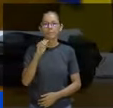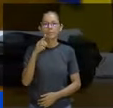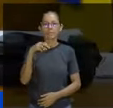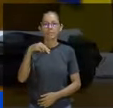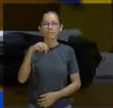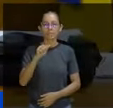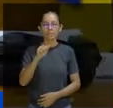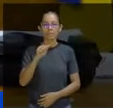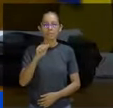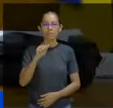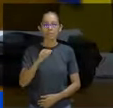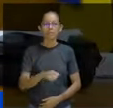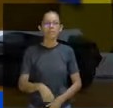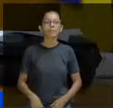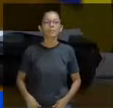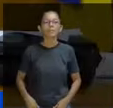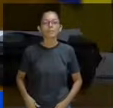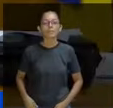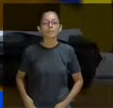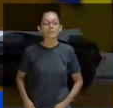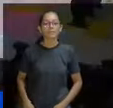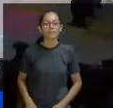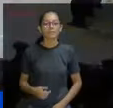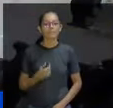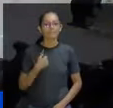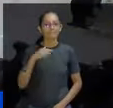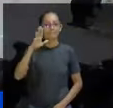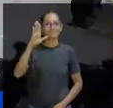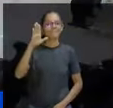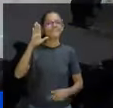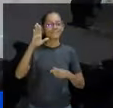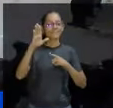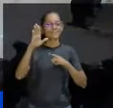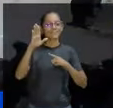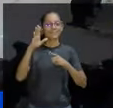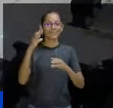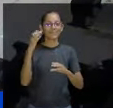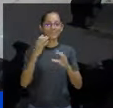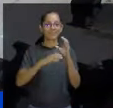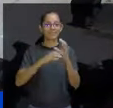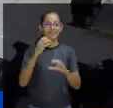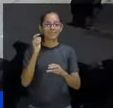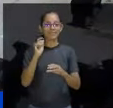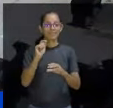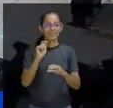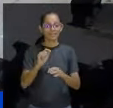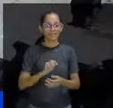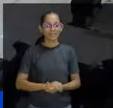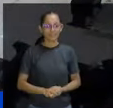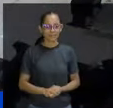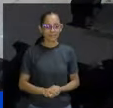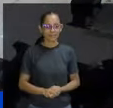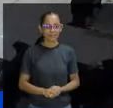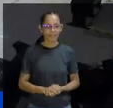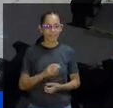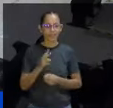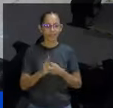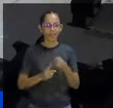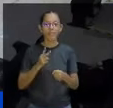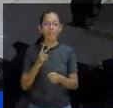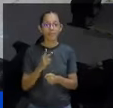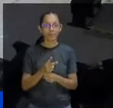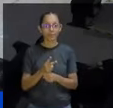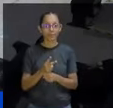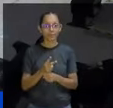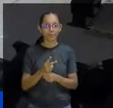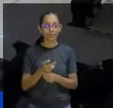Alencar? Eu tenho, presidente, a minha comunicação em relação ao meu biênio.